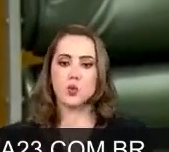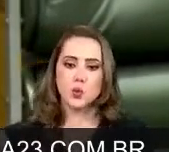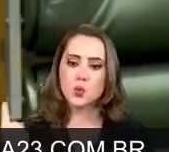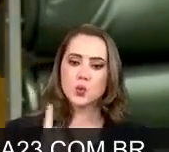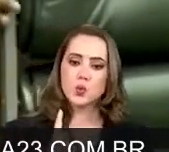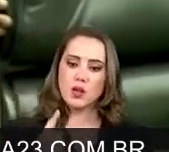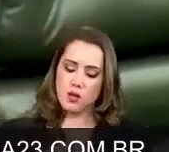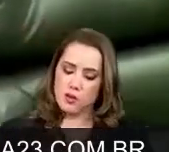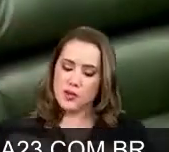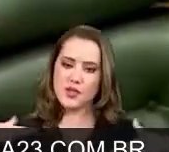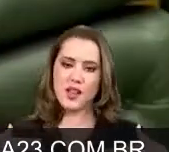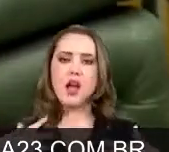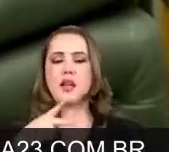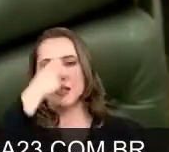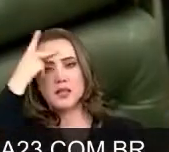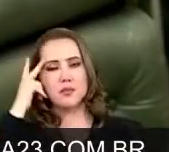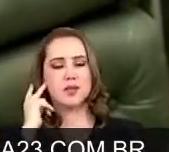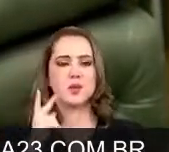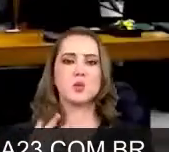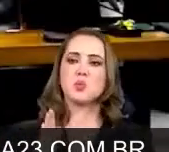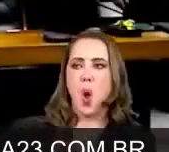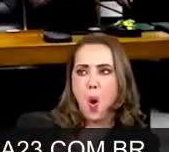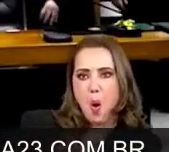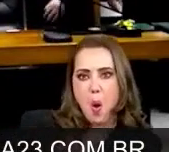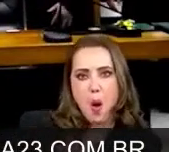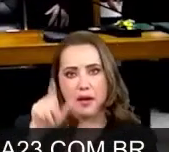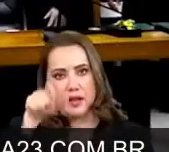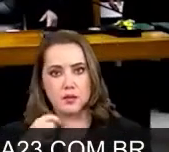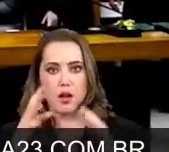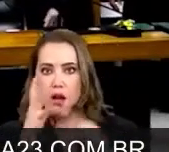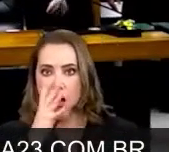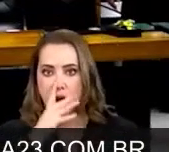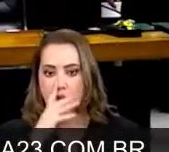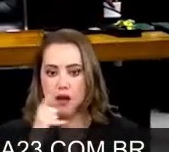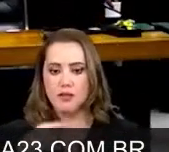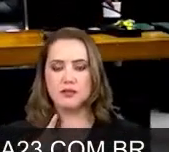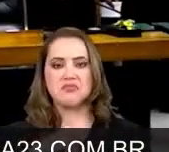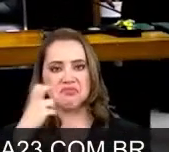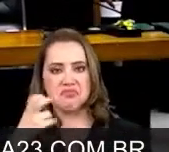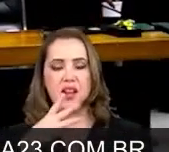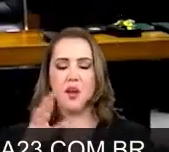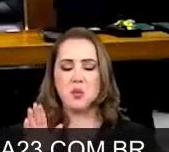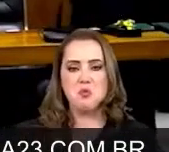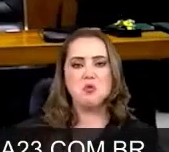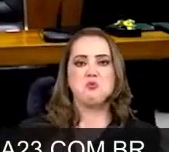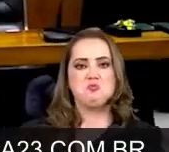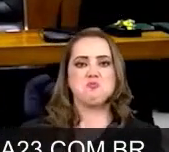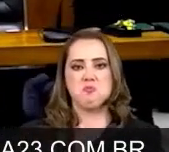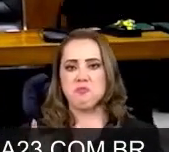chegou ao plenário e foi ovacionado por parlamentares e pelo público presente para a cerimônia.